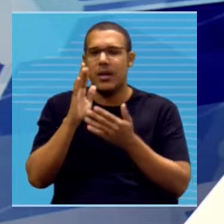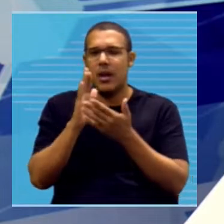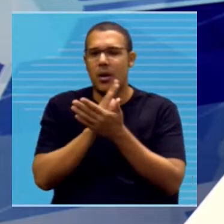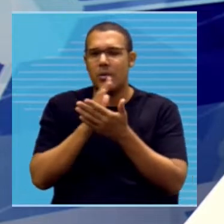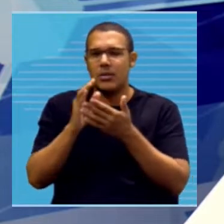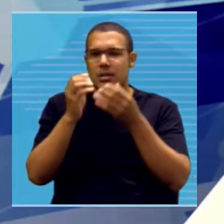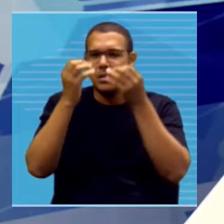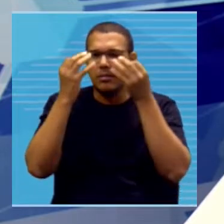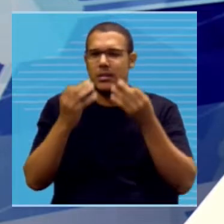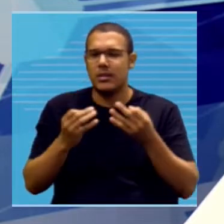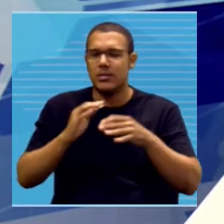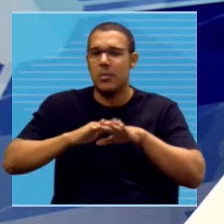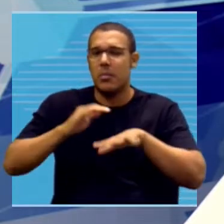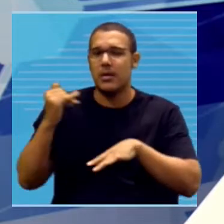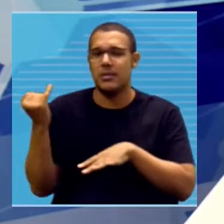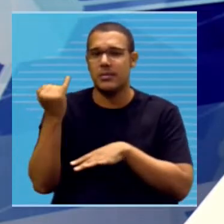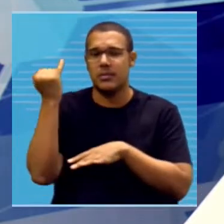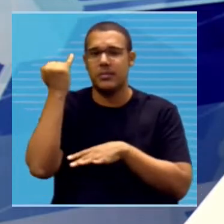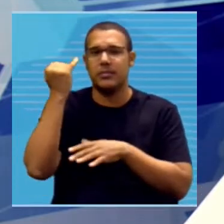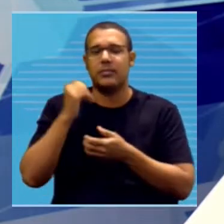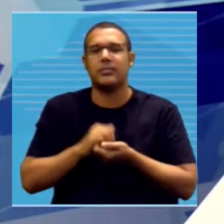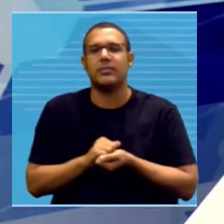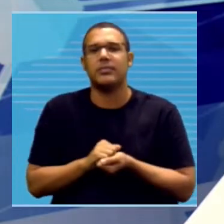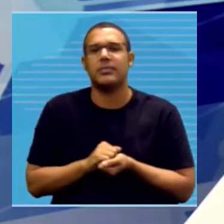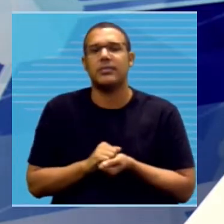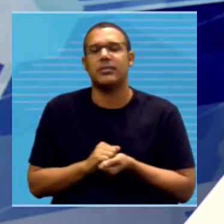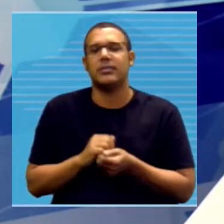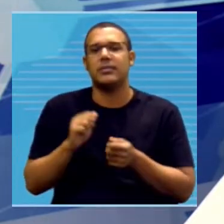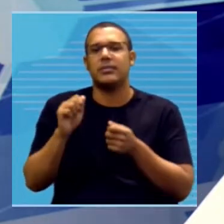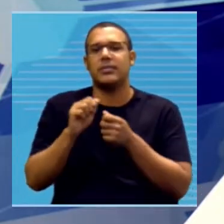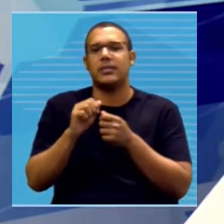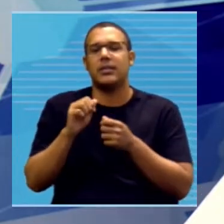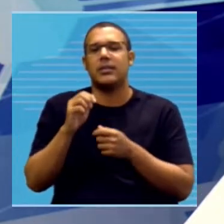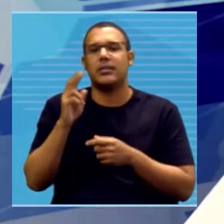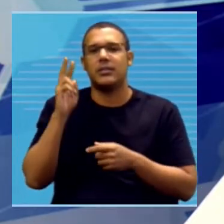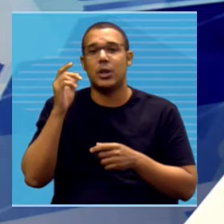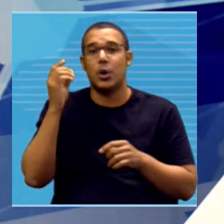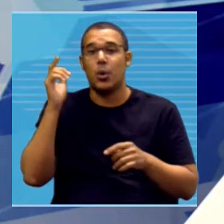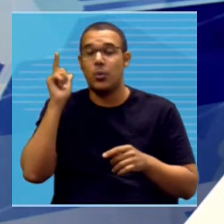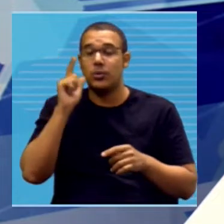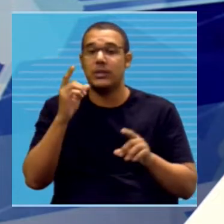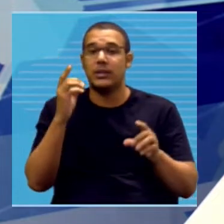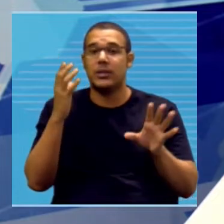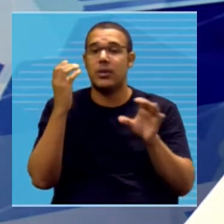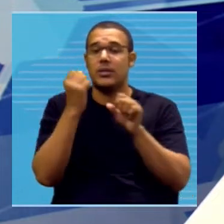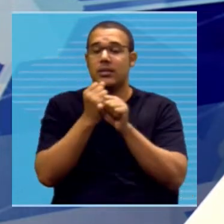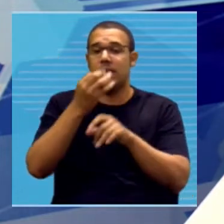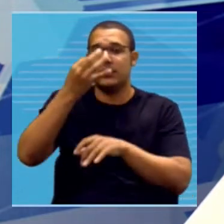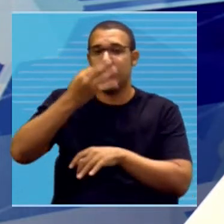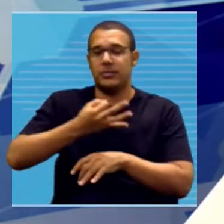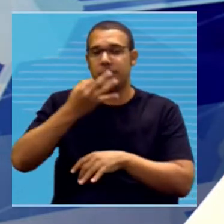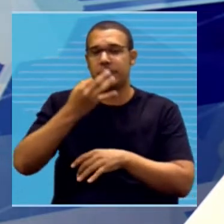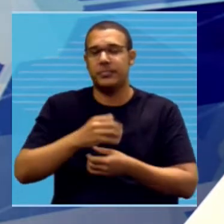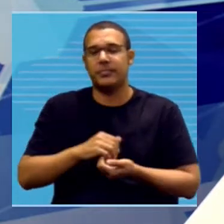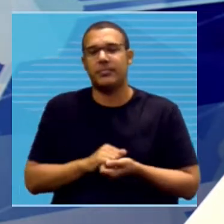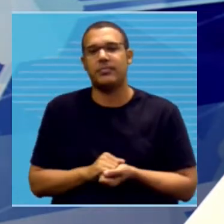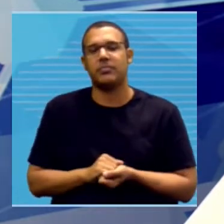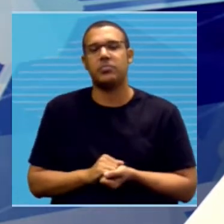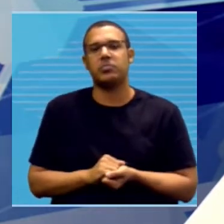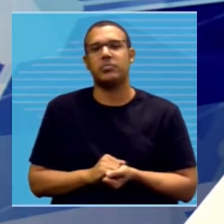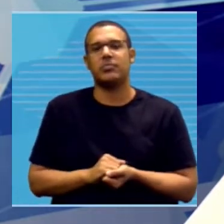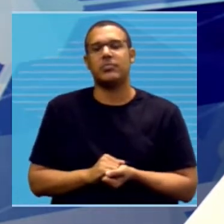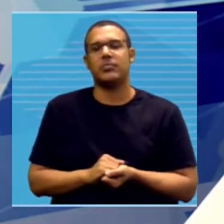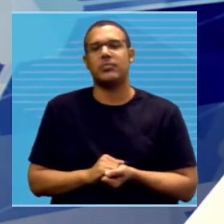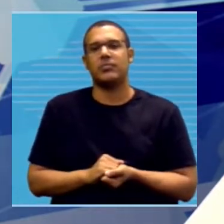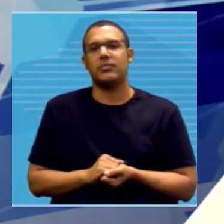detalhes que tem uma importância maior fazendo com que você chegue o resultado correto então eu vou reforçar com